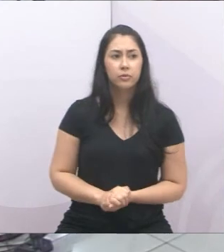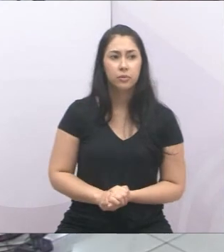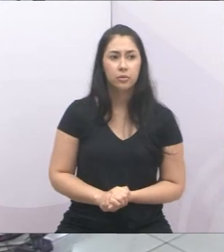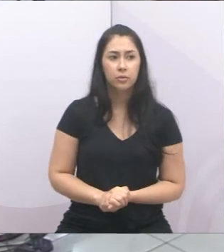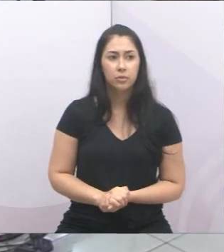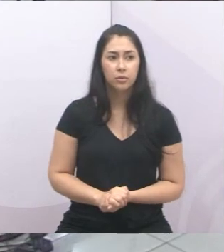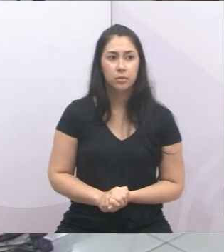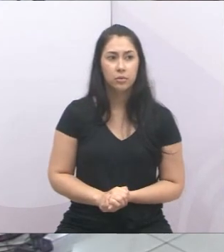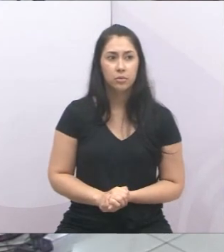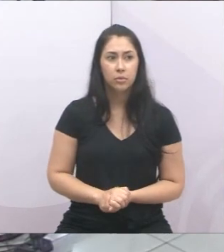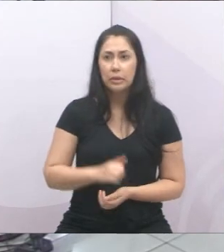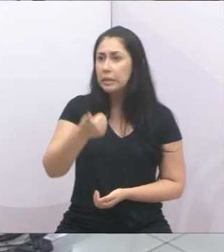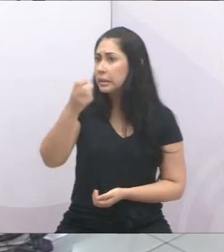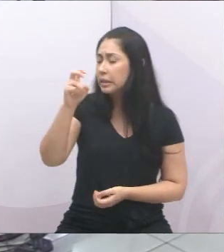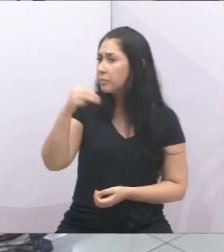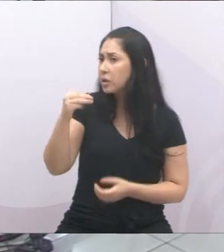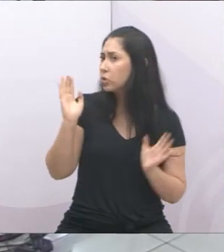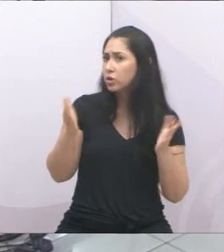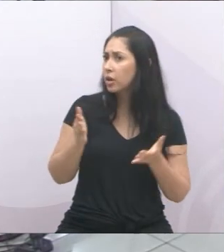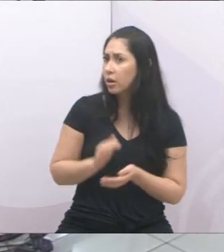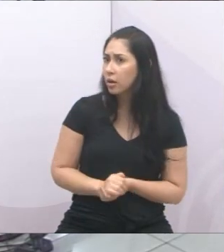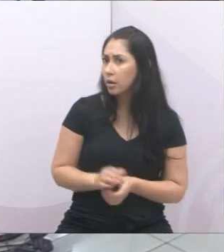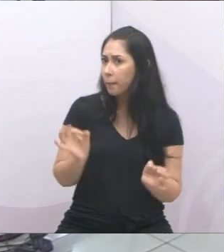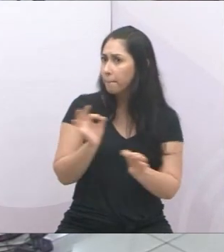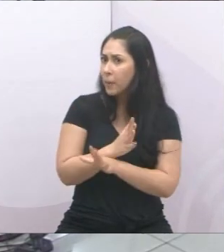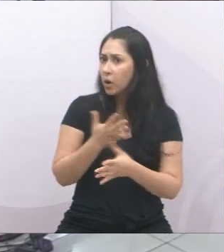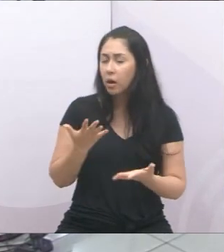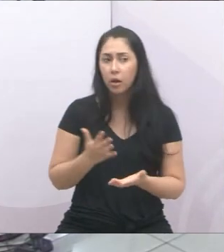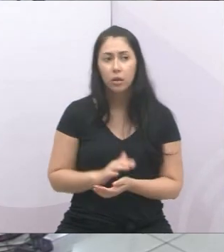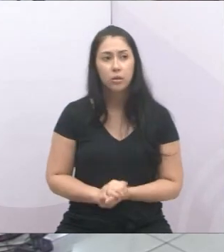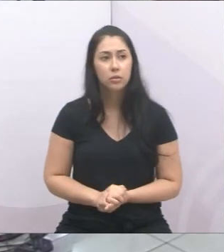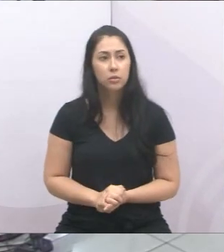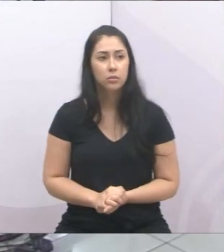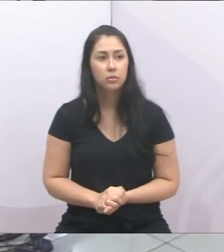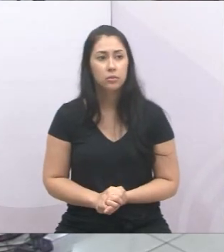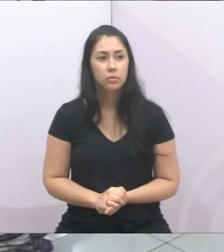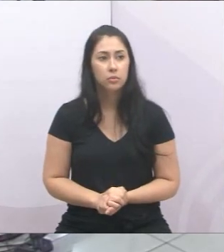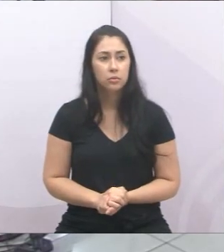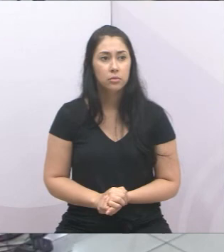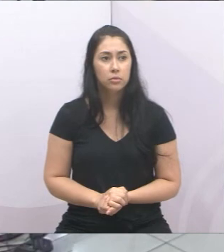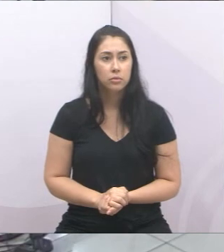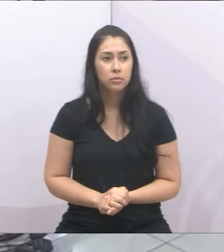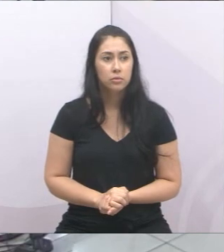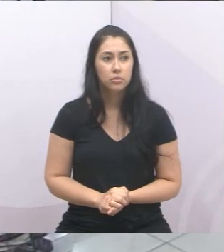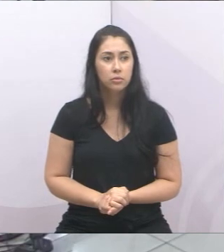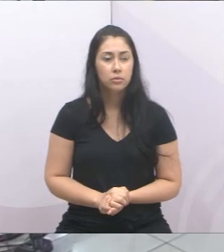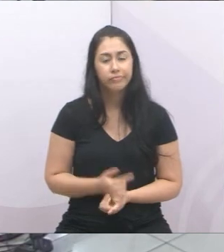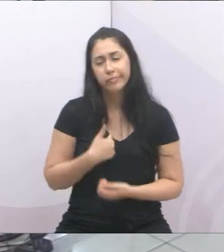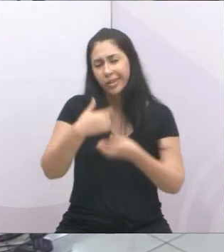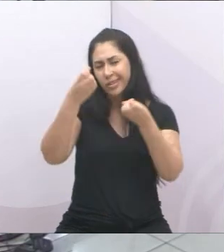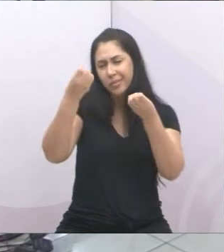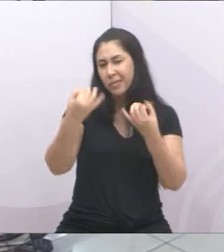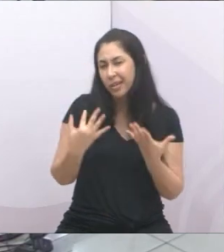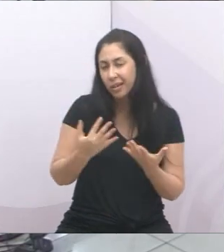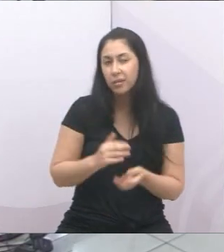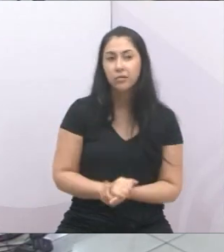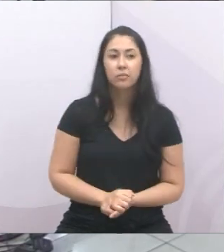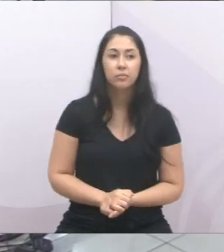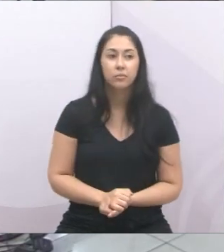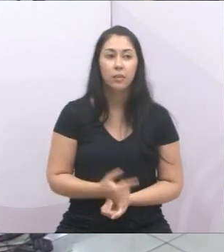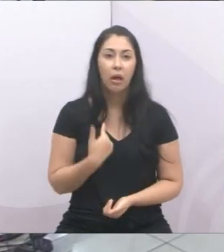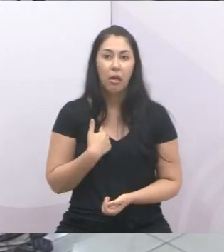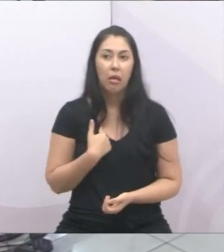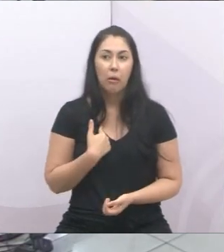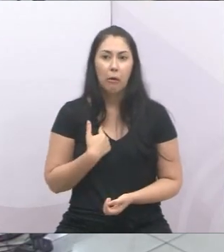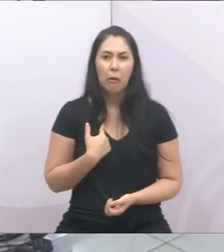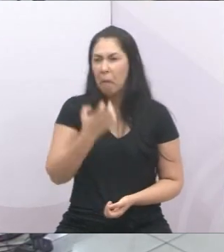já foi aqui, ó. Que tem que dar continuidade, tá? Então fica aí a minha meu esclarecimento apenas, não estou nem um pouco